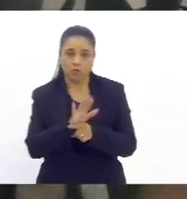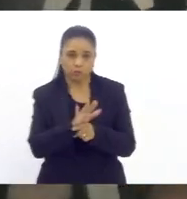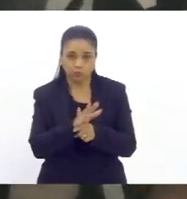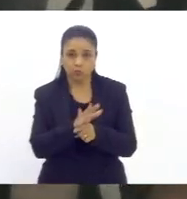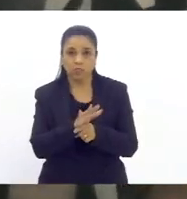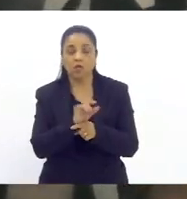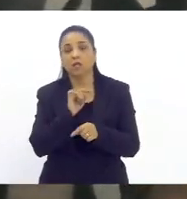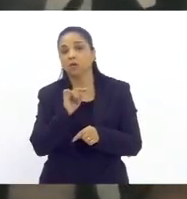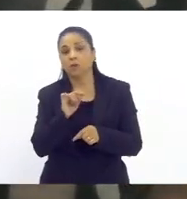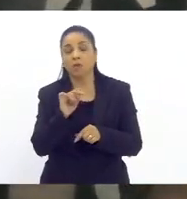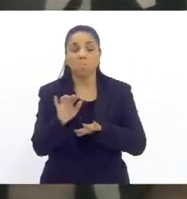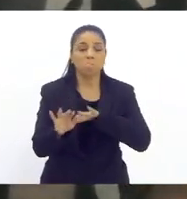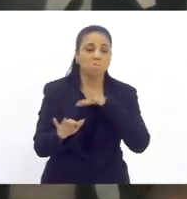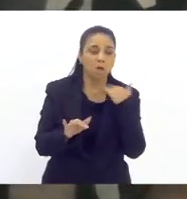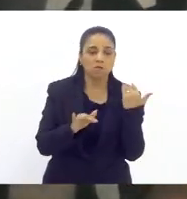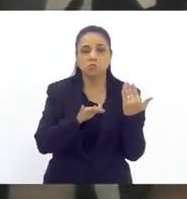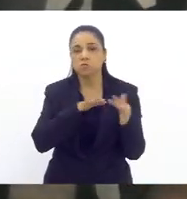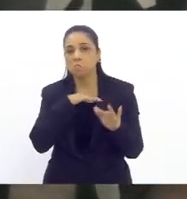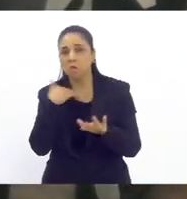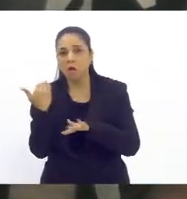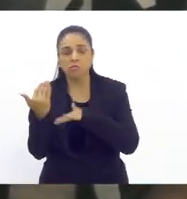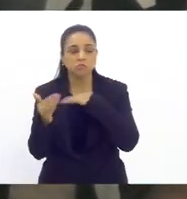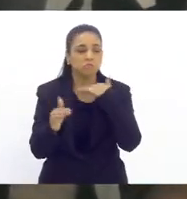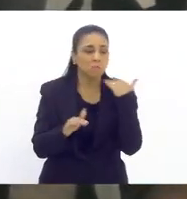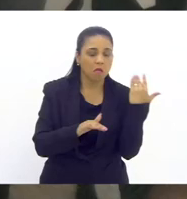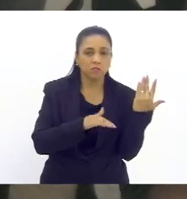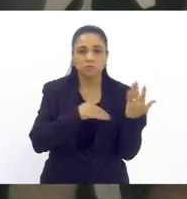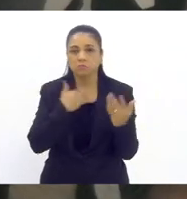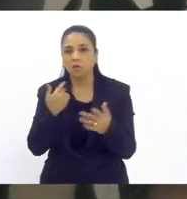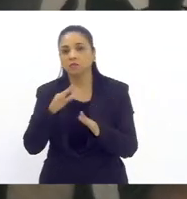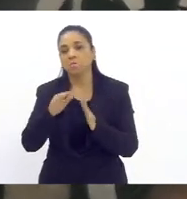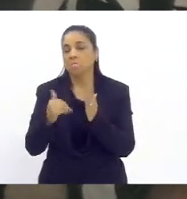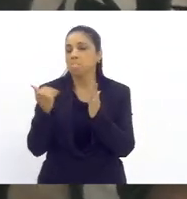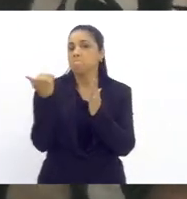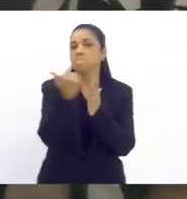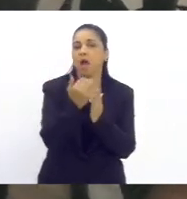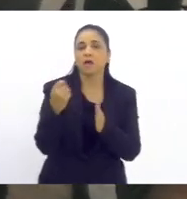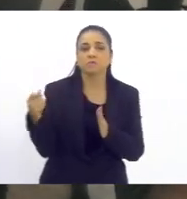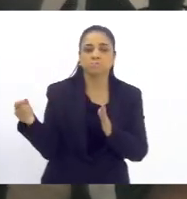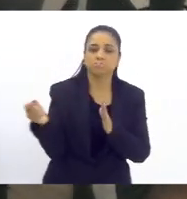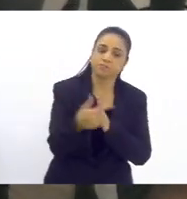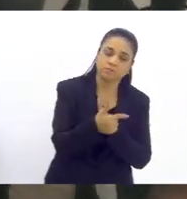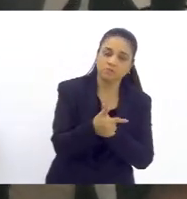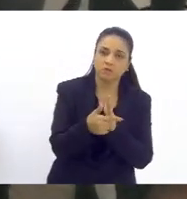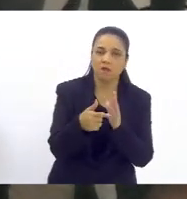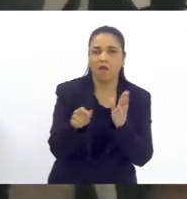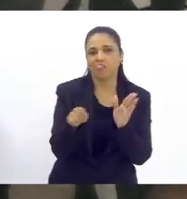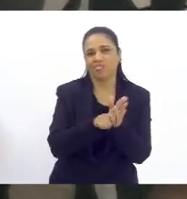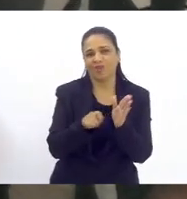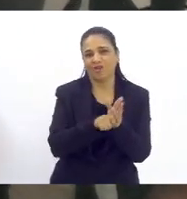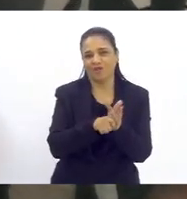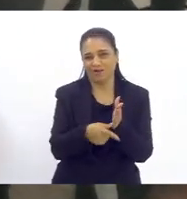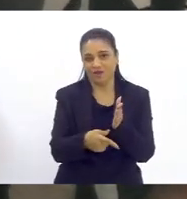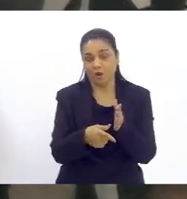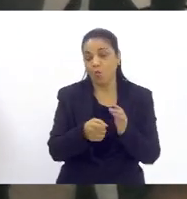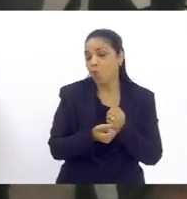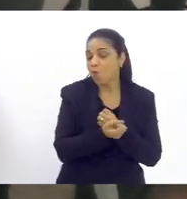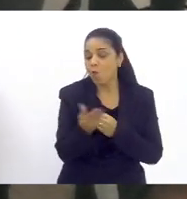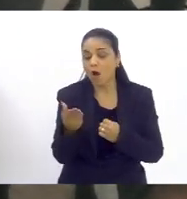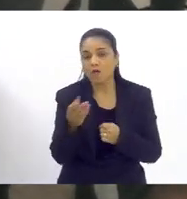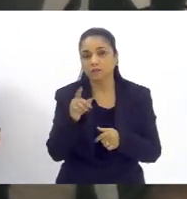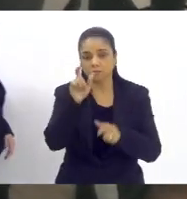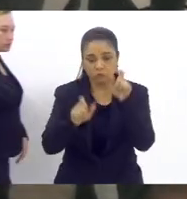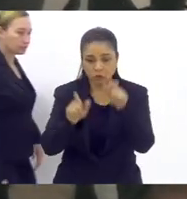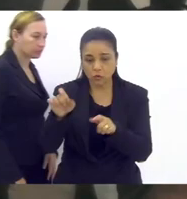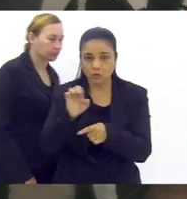com uma produção mais de morte do que as próprias drogas a gente pode fazer qualquer estudo quantas pessoas que no Rio de Janeiro morreram devido